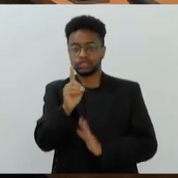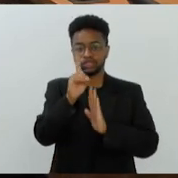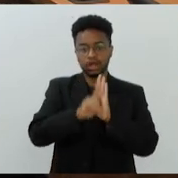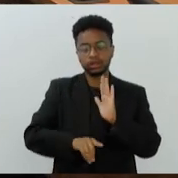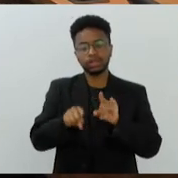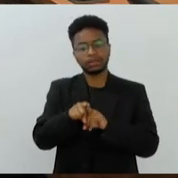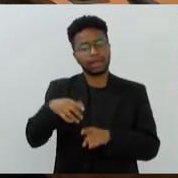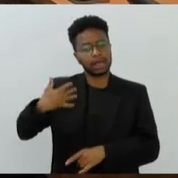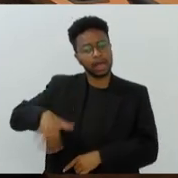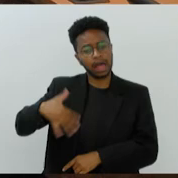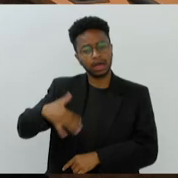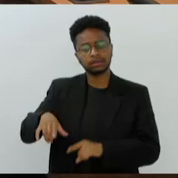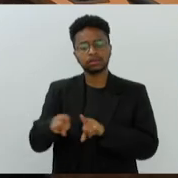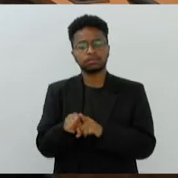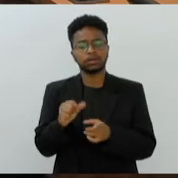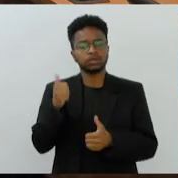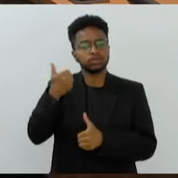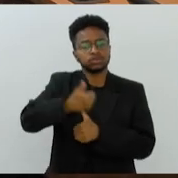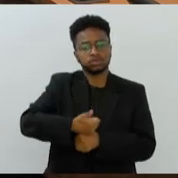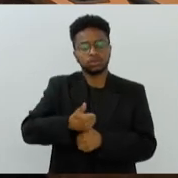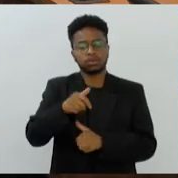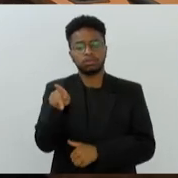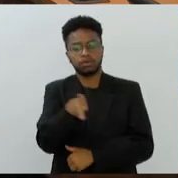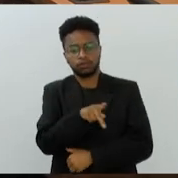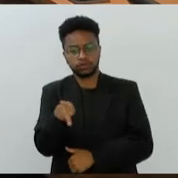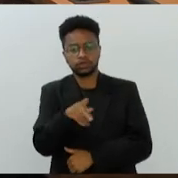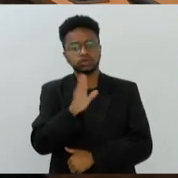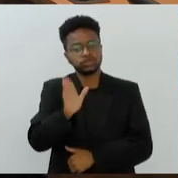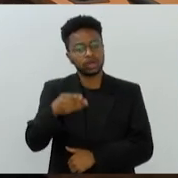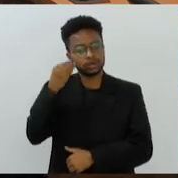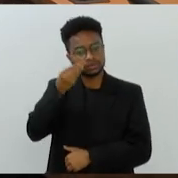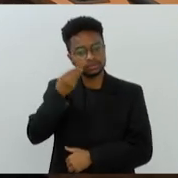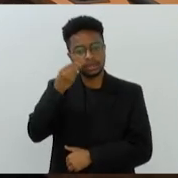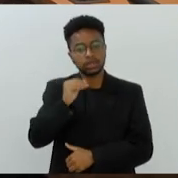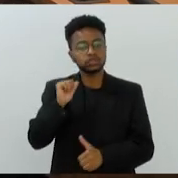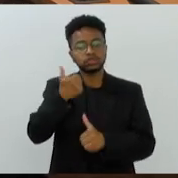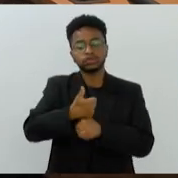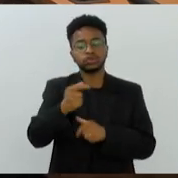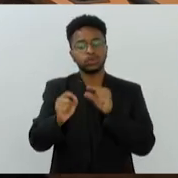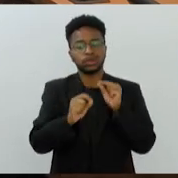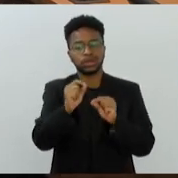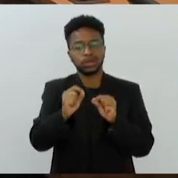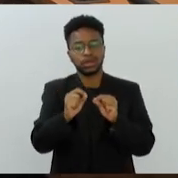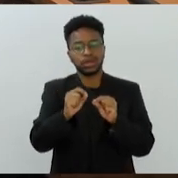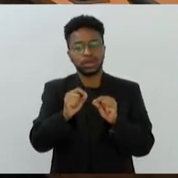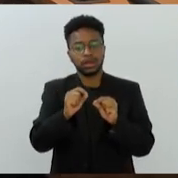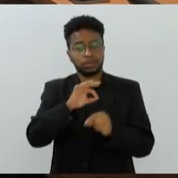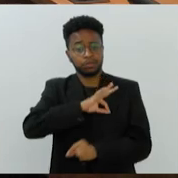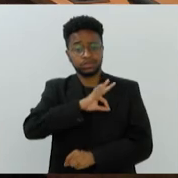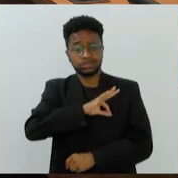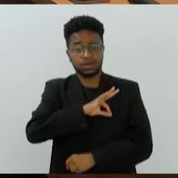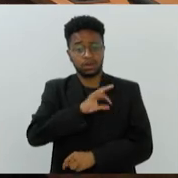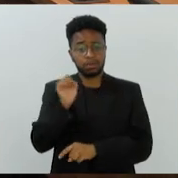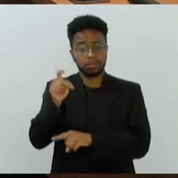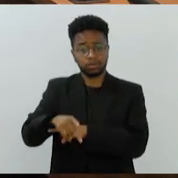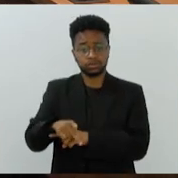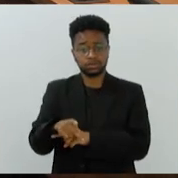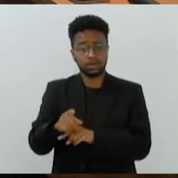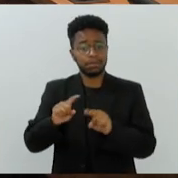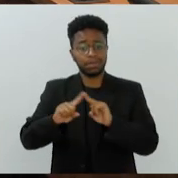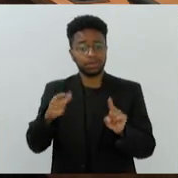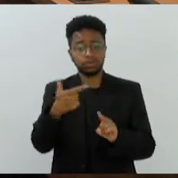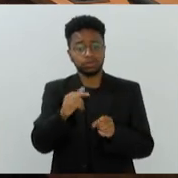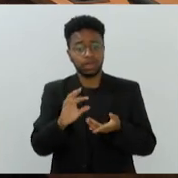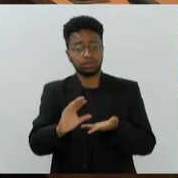e substituíam professores experimentados por oficiais da reserva, sem nenhum